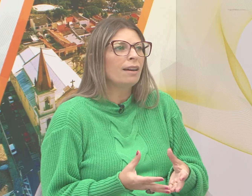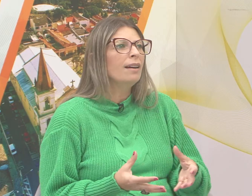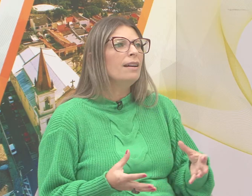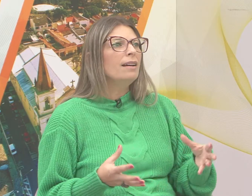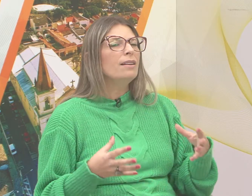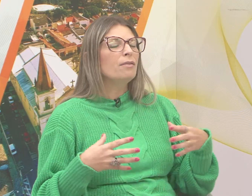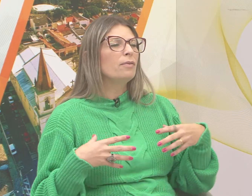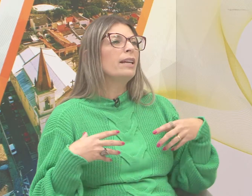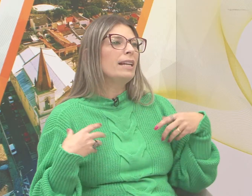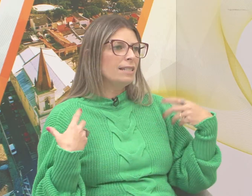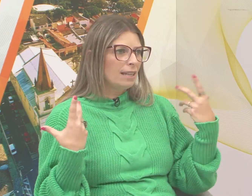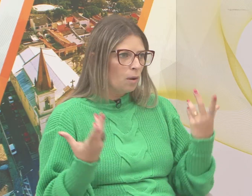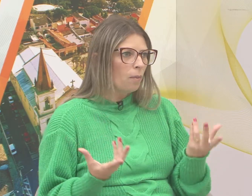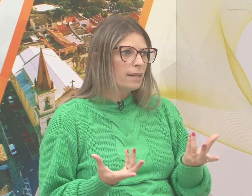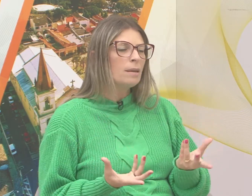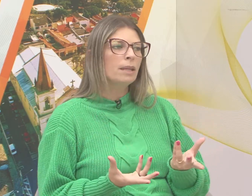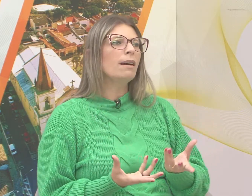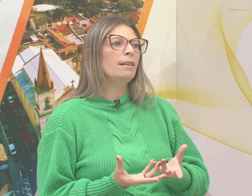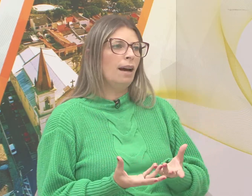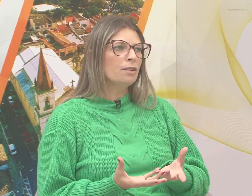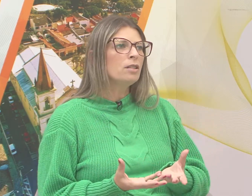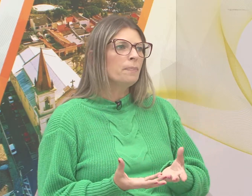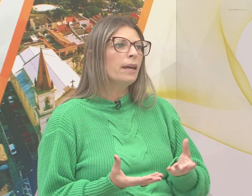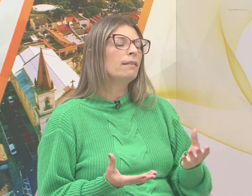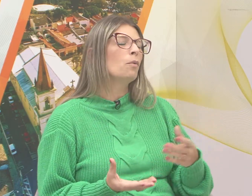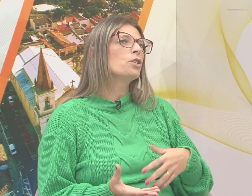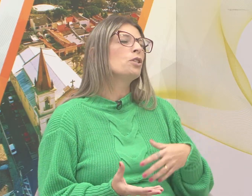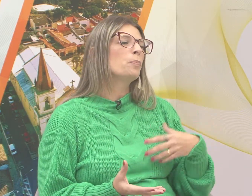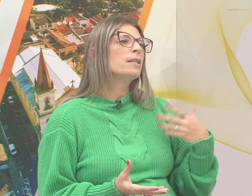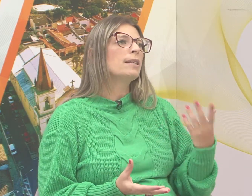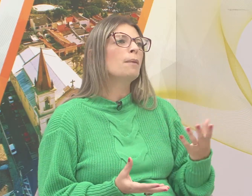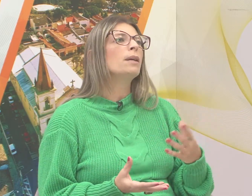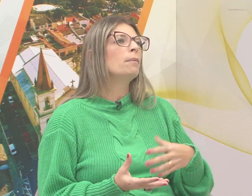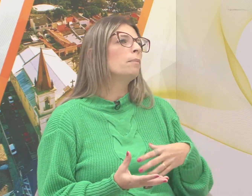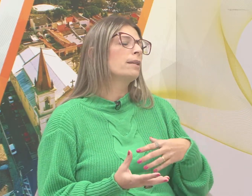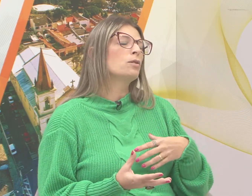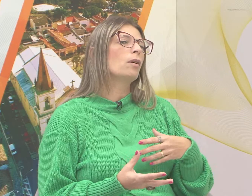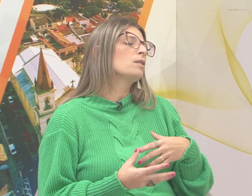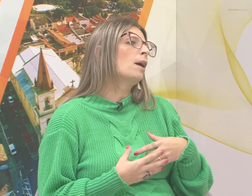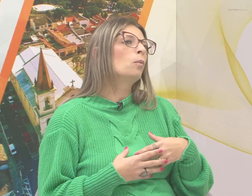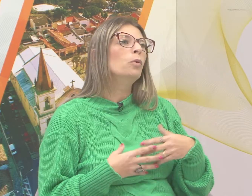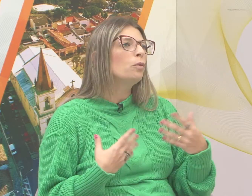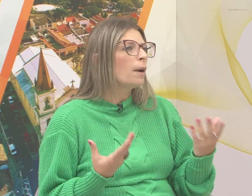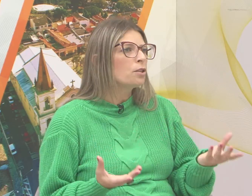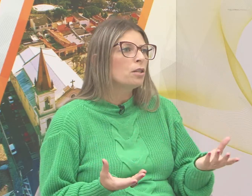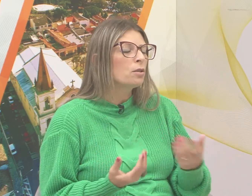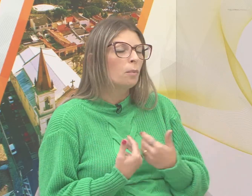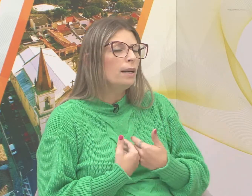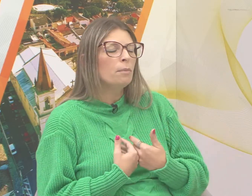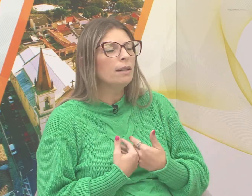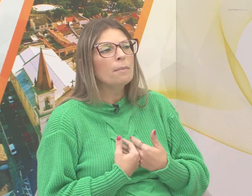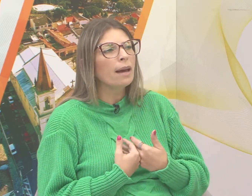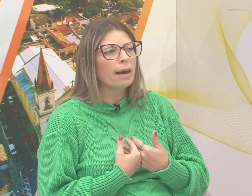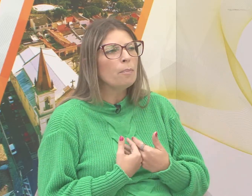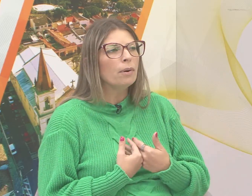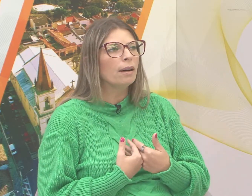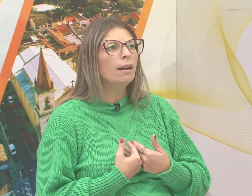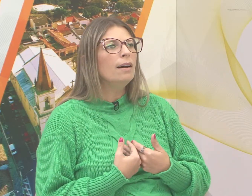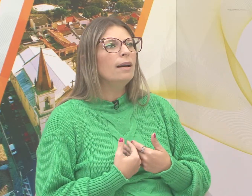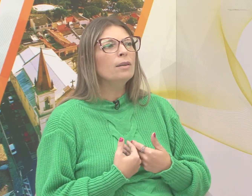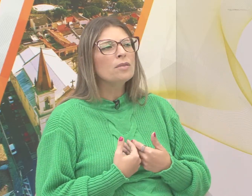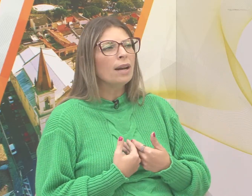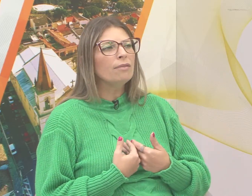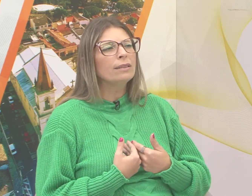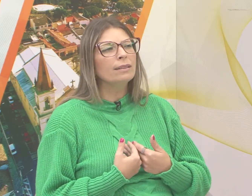ela que vai crescer com essa mentalidade, né? Então hoje a gente percebe que as escolas falam muito mais disso. Eu me lembro que na minha